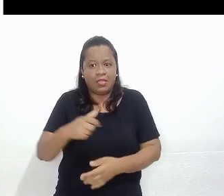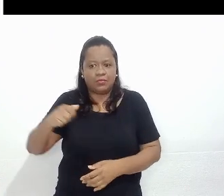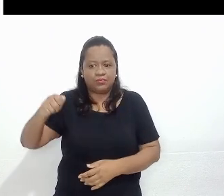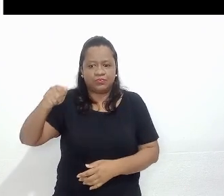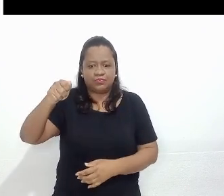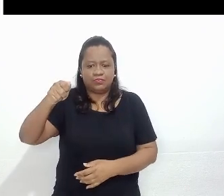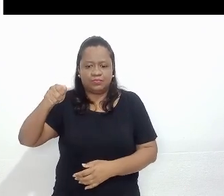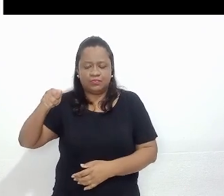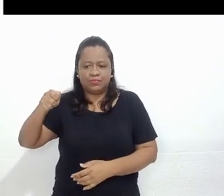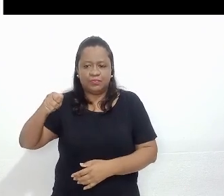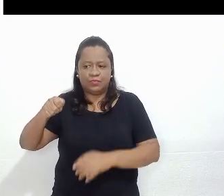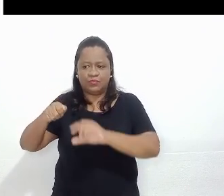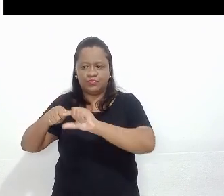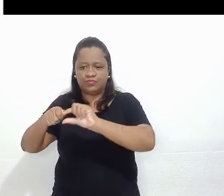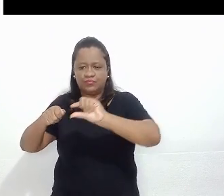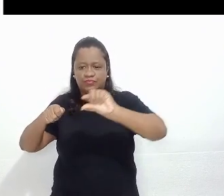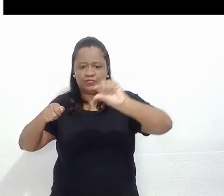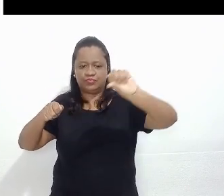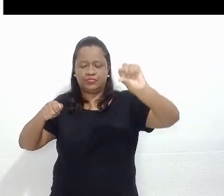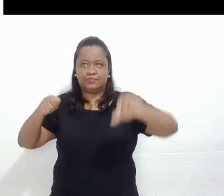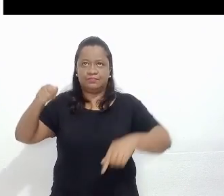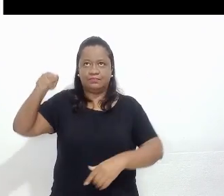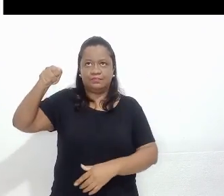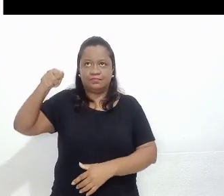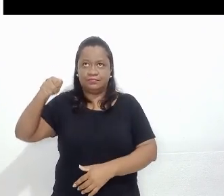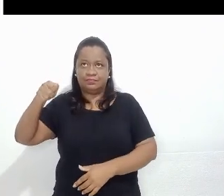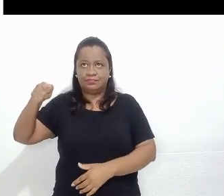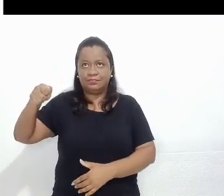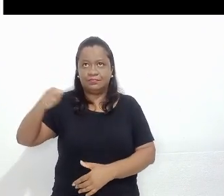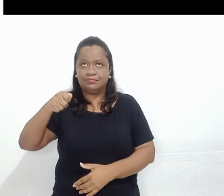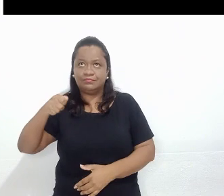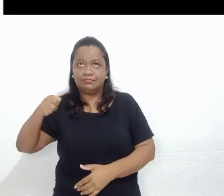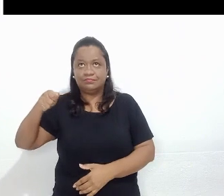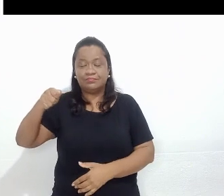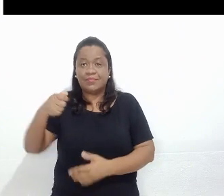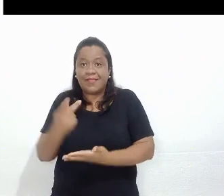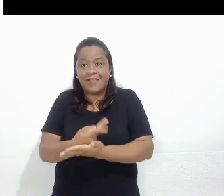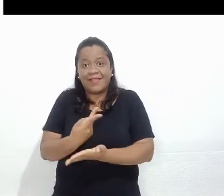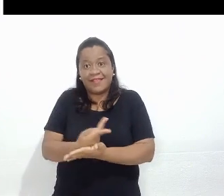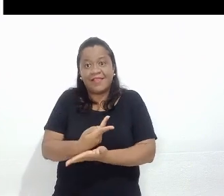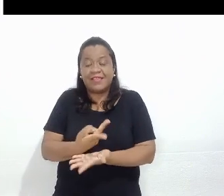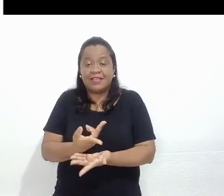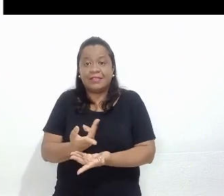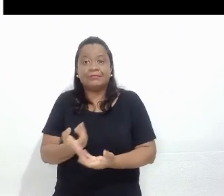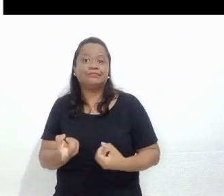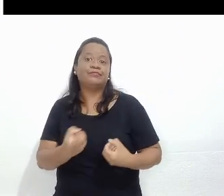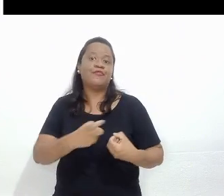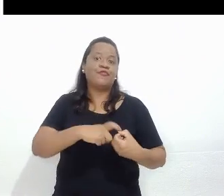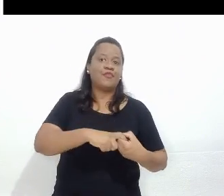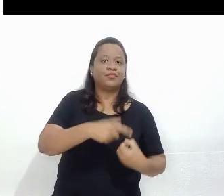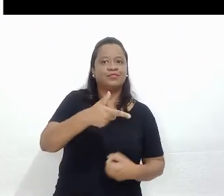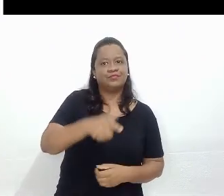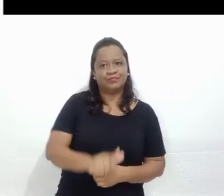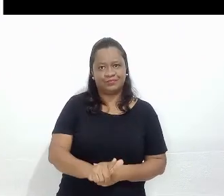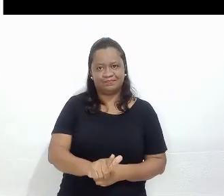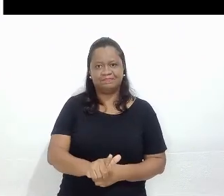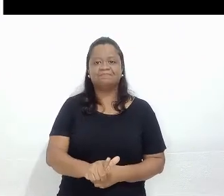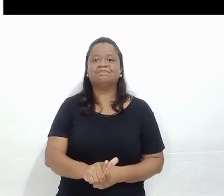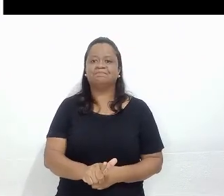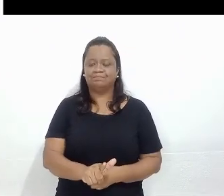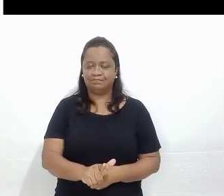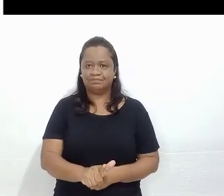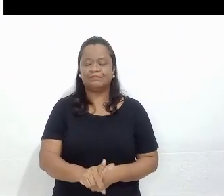segurando aquela vara do microfone. Às vezes ele dá uma vaciladinha e tal, todo mundo vai ter que repetir. Por isso que